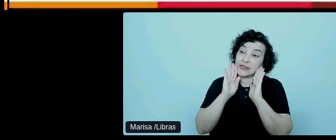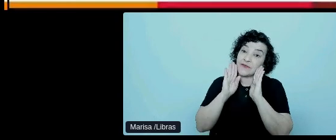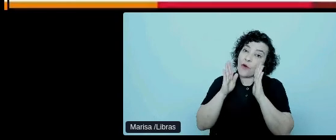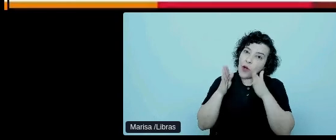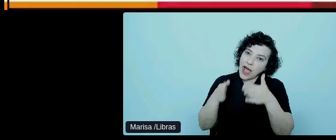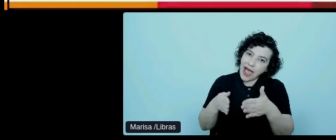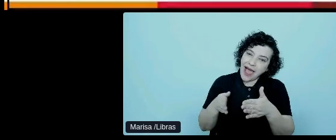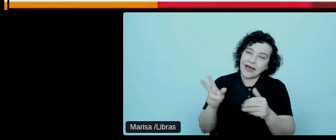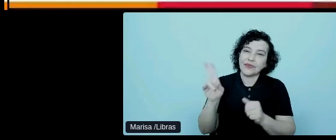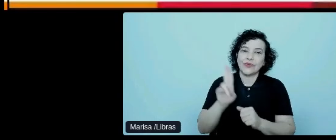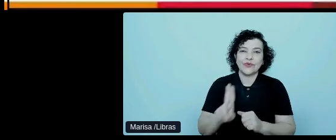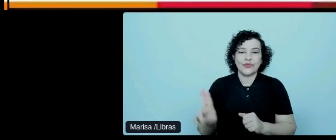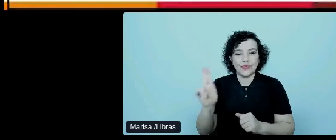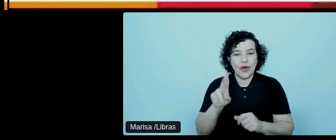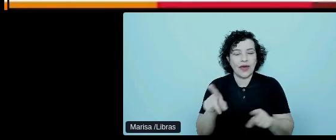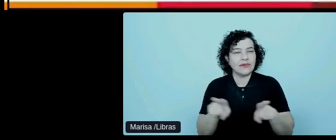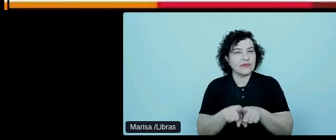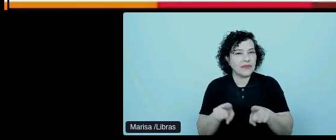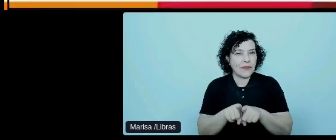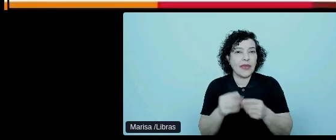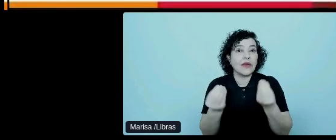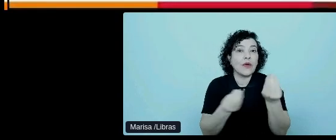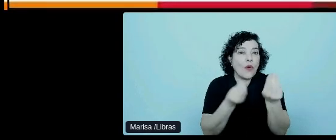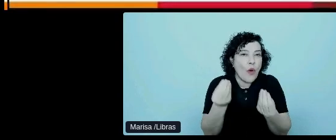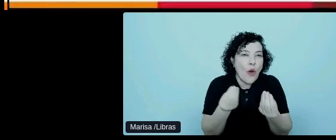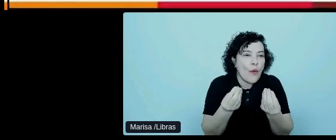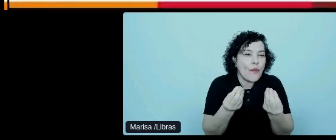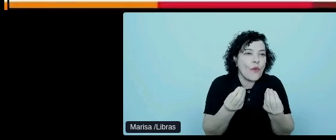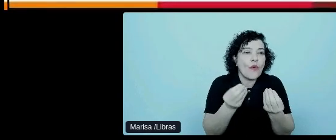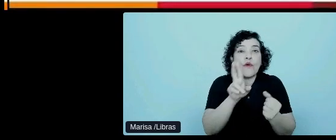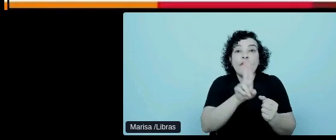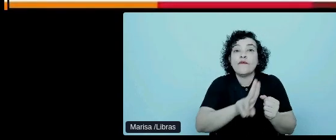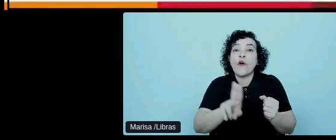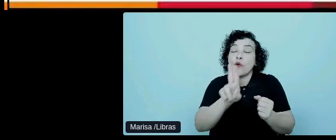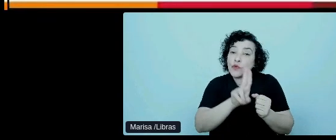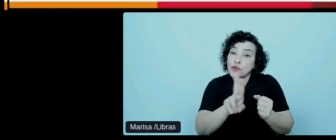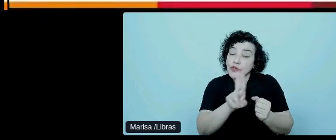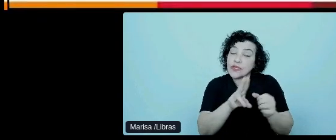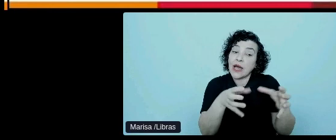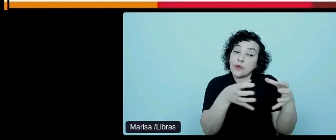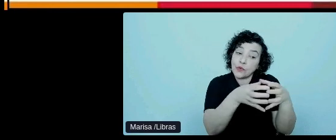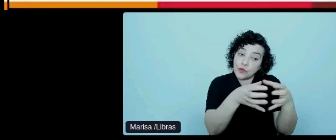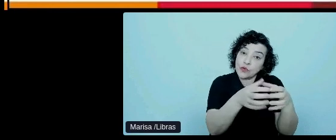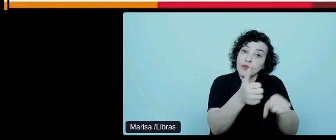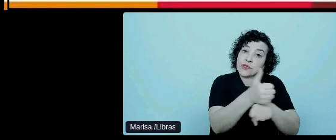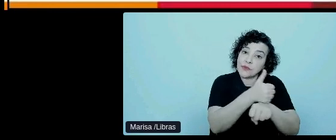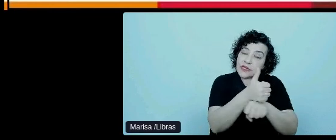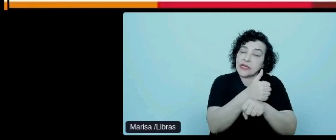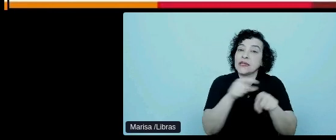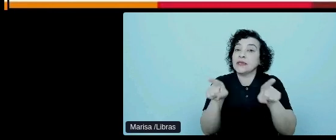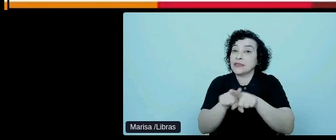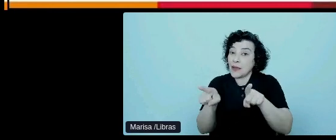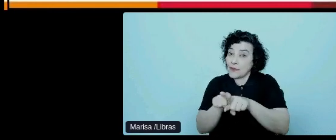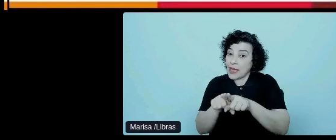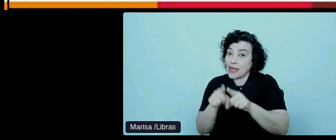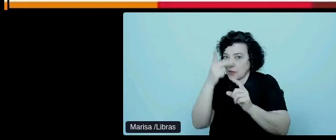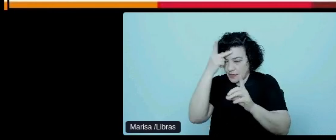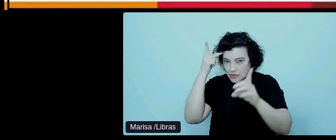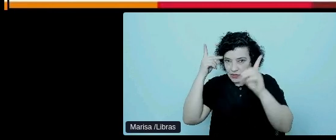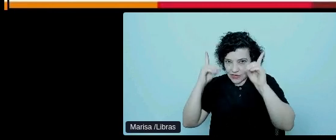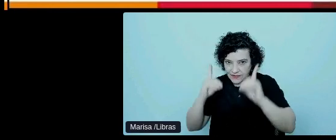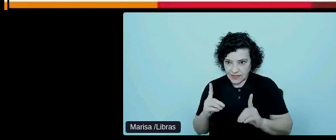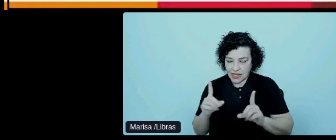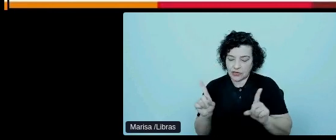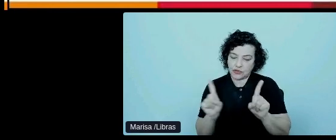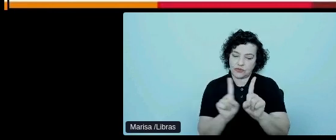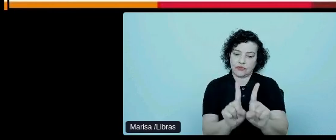de usabilidade mais específicos, com especialistas e também com o usuário real. Então, se eu quero que o meu